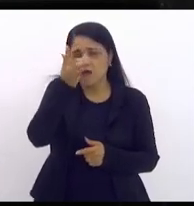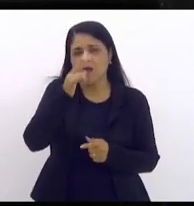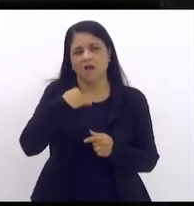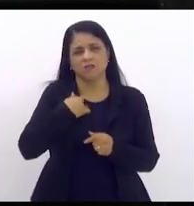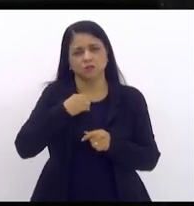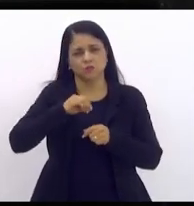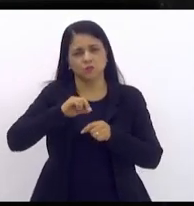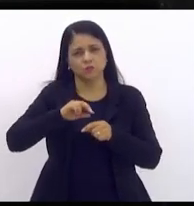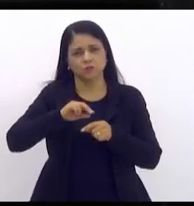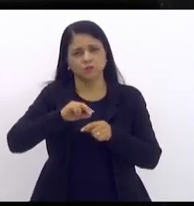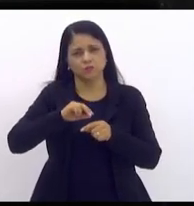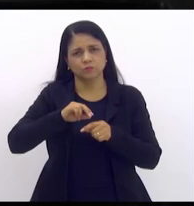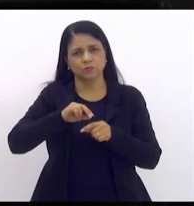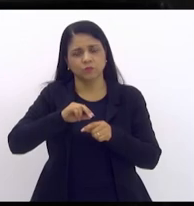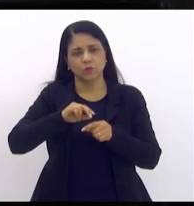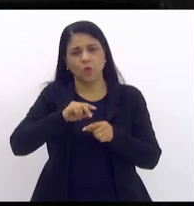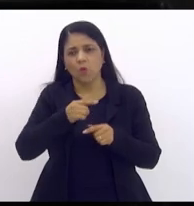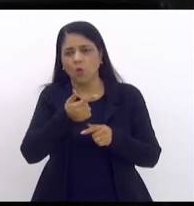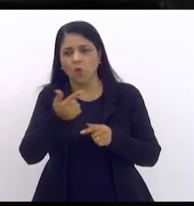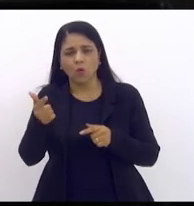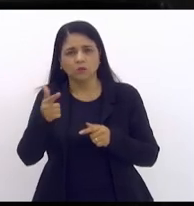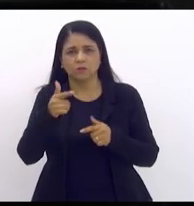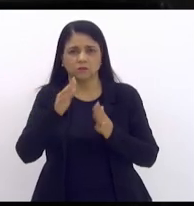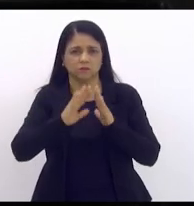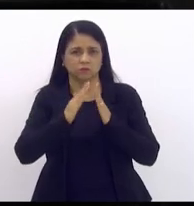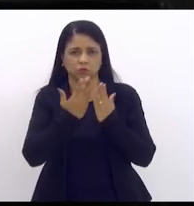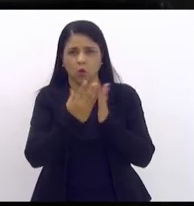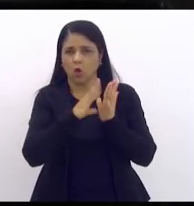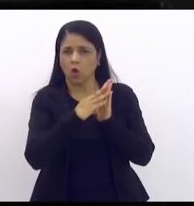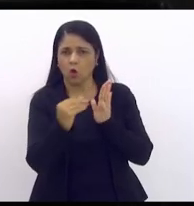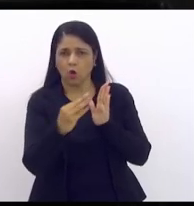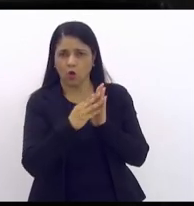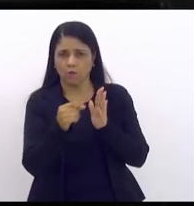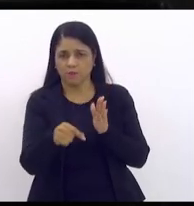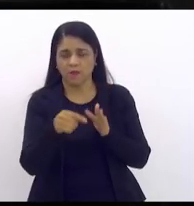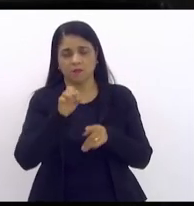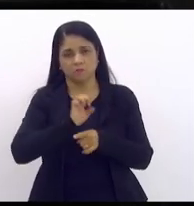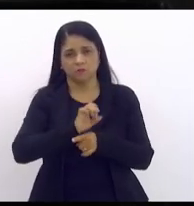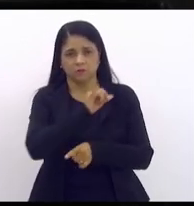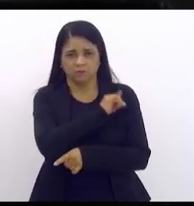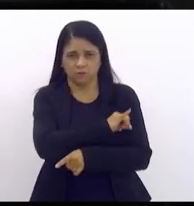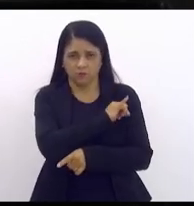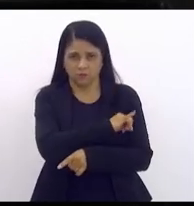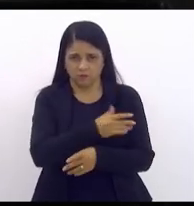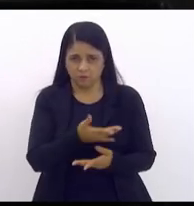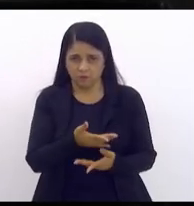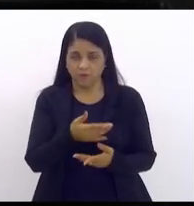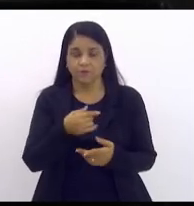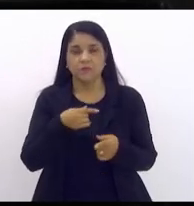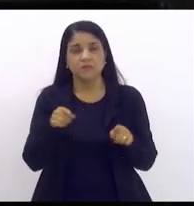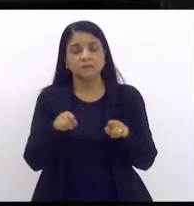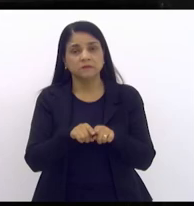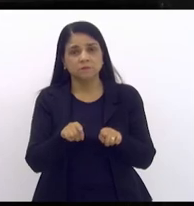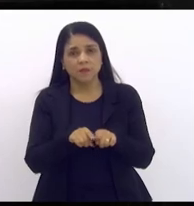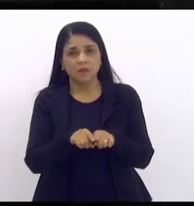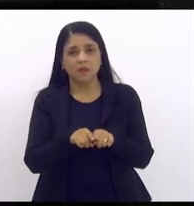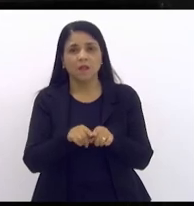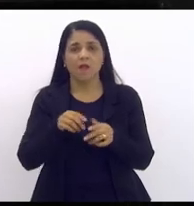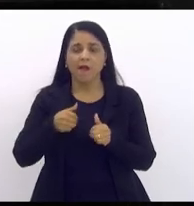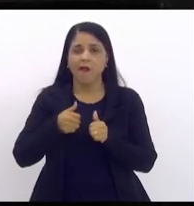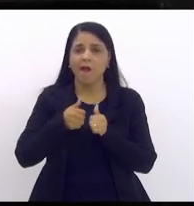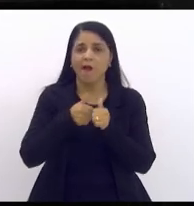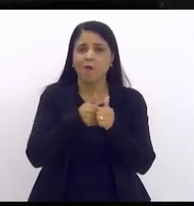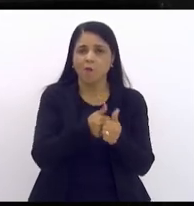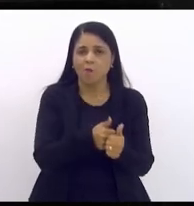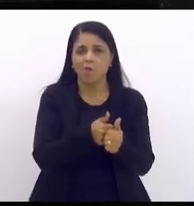replicado em outras escolas do âmbito do Estado do Rio de Janeiro, mas mais que isso, que possa vir acompanhado